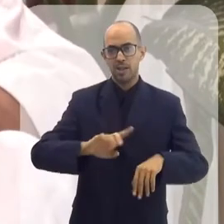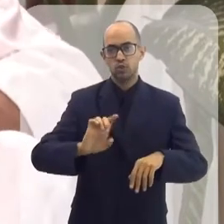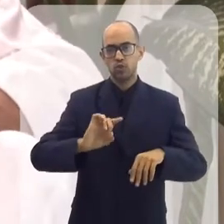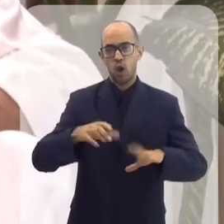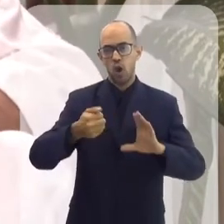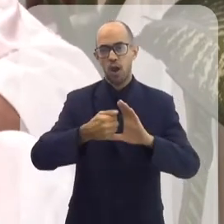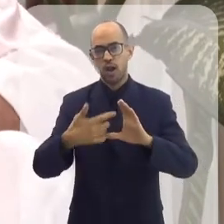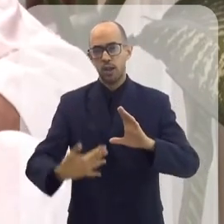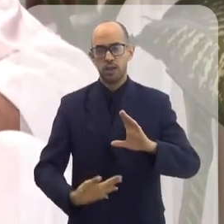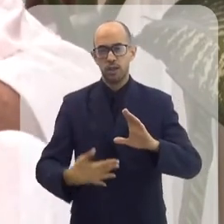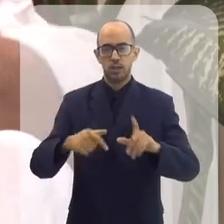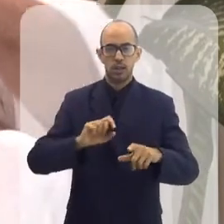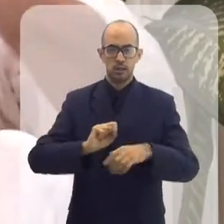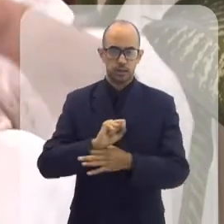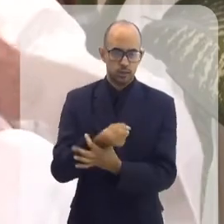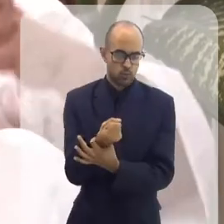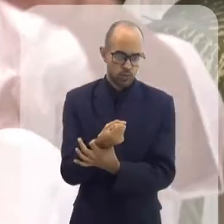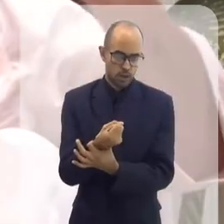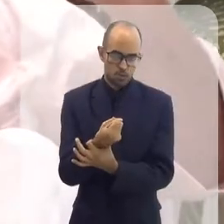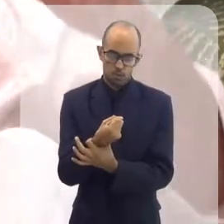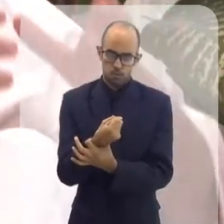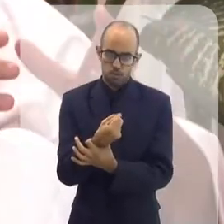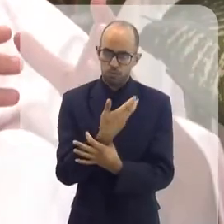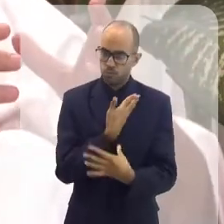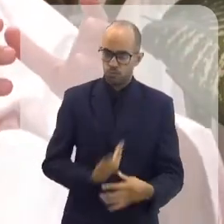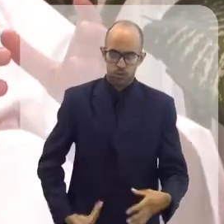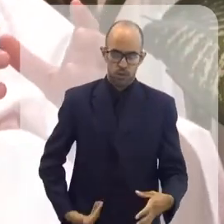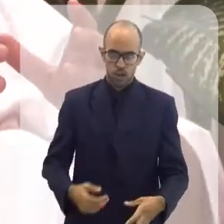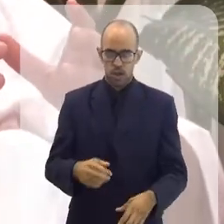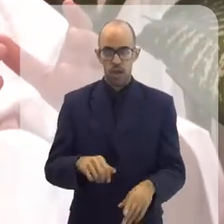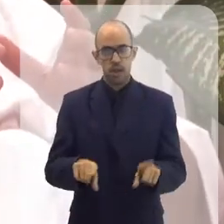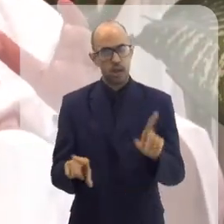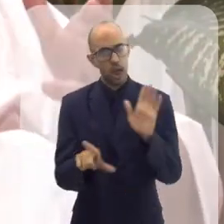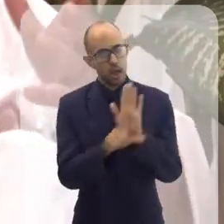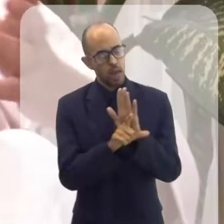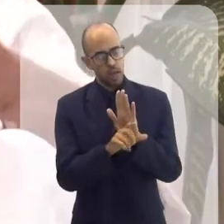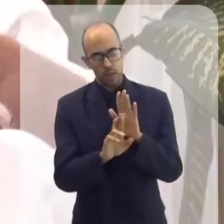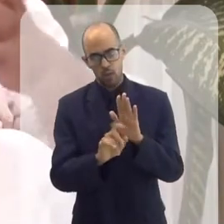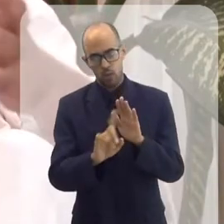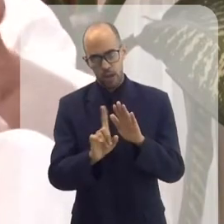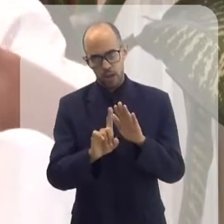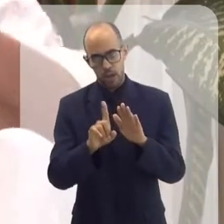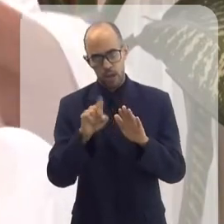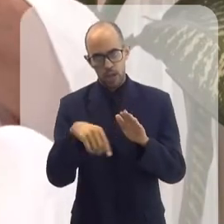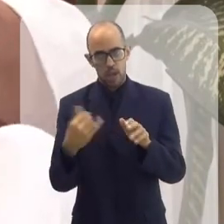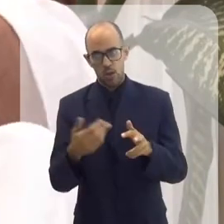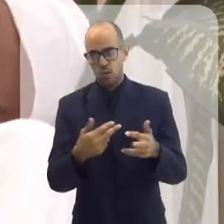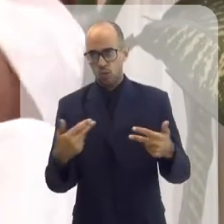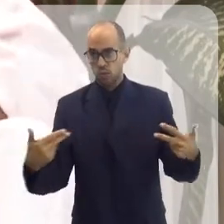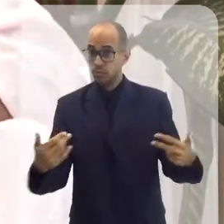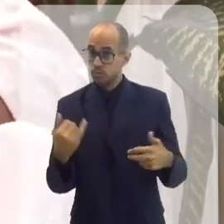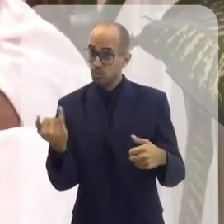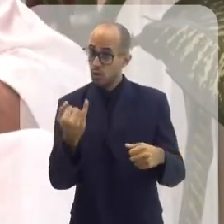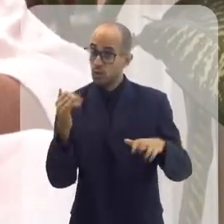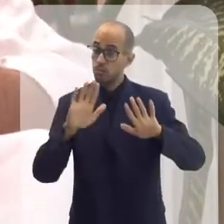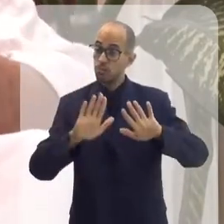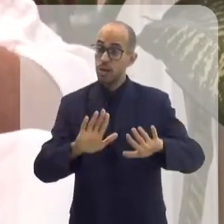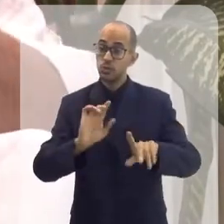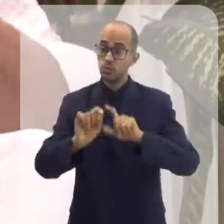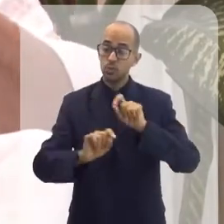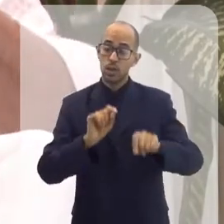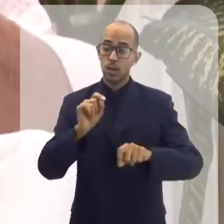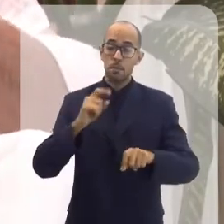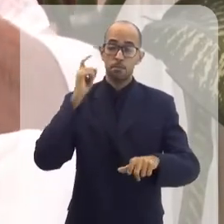da segurança pública e da legislação evidente que são elementos fundamentais